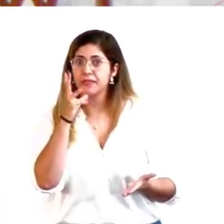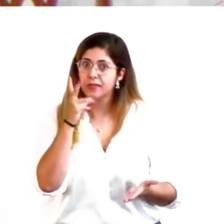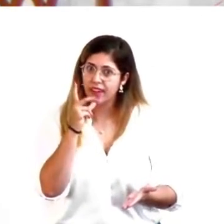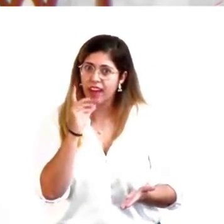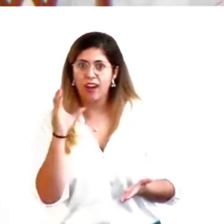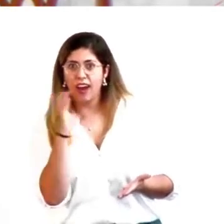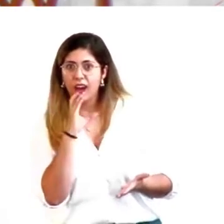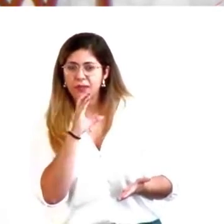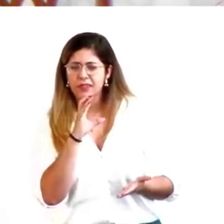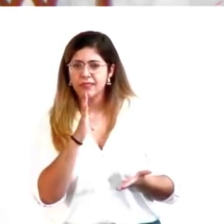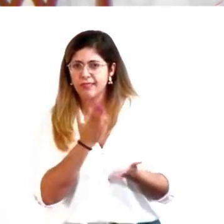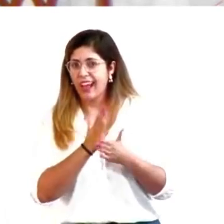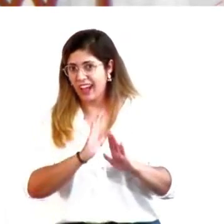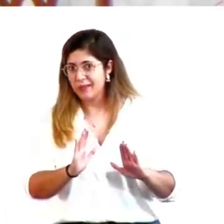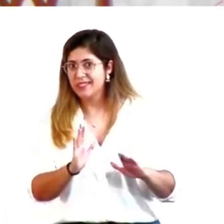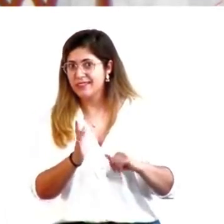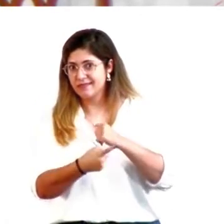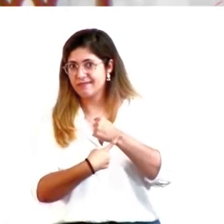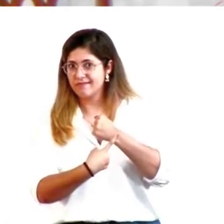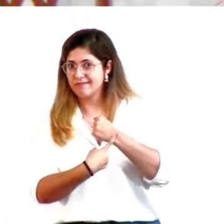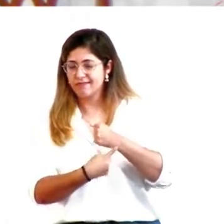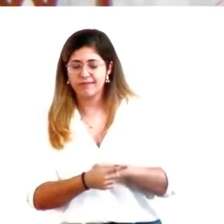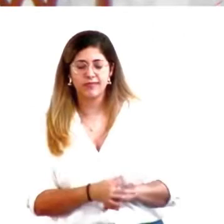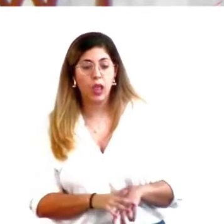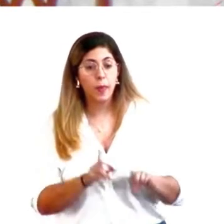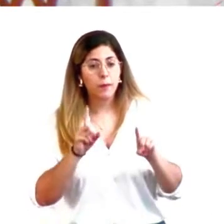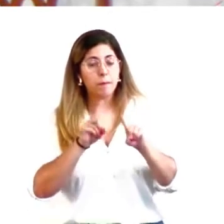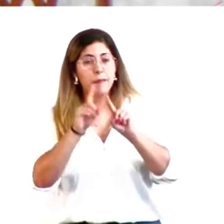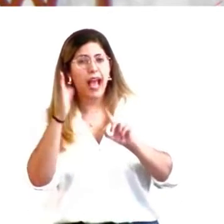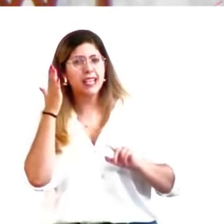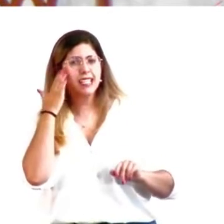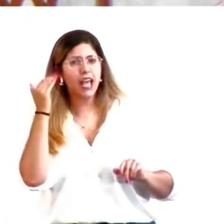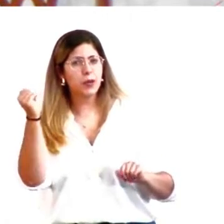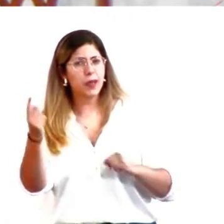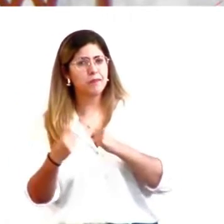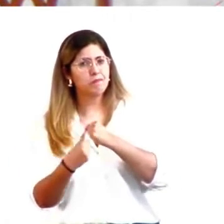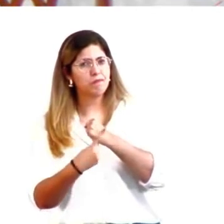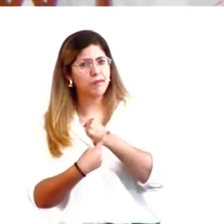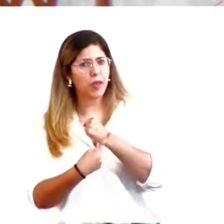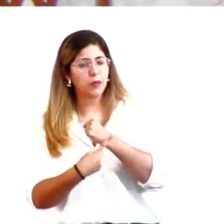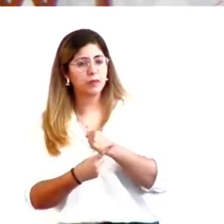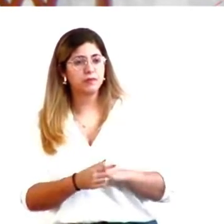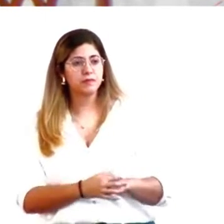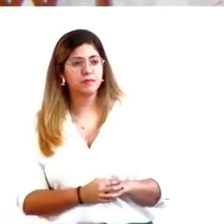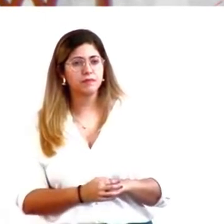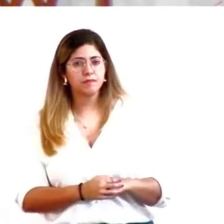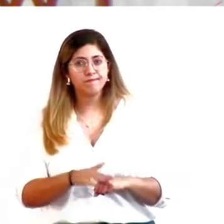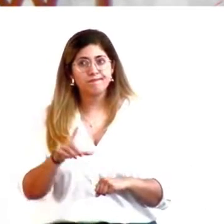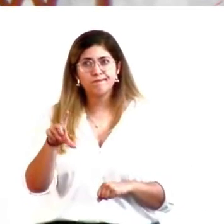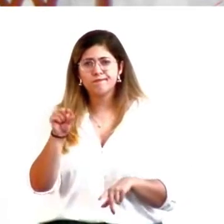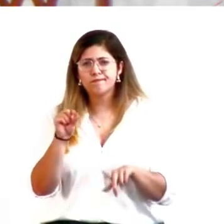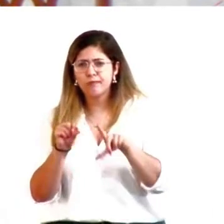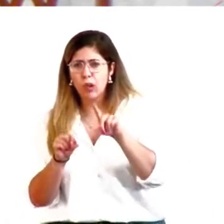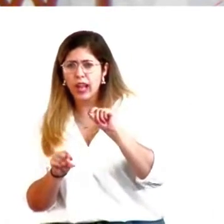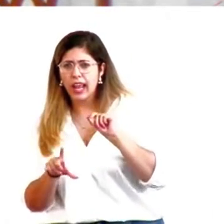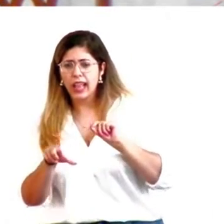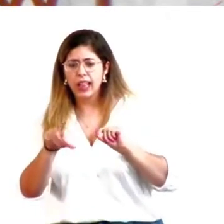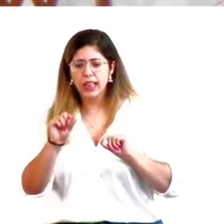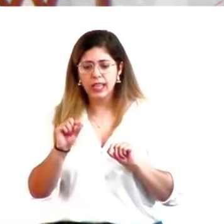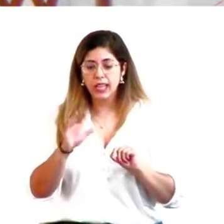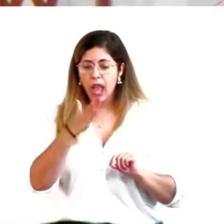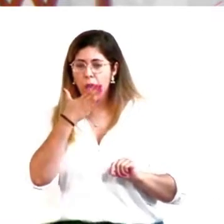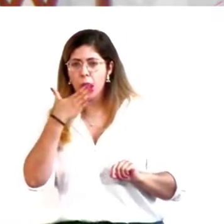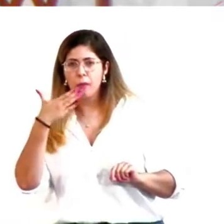passou, saber que enquanto ele está passando, você está escolhendo a